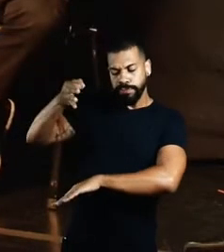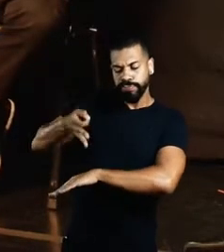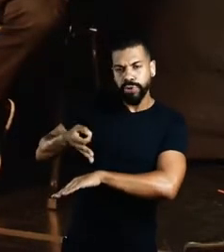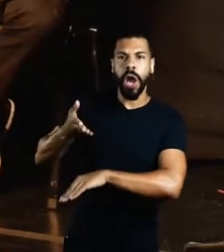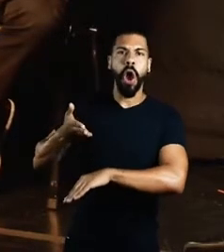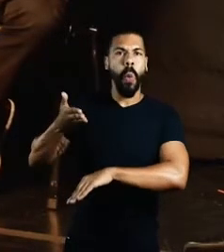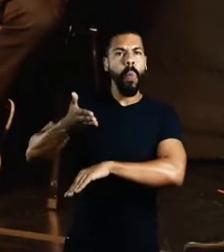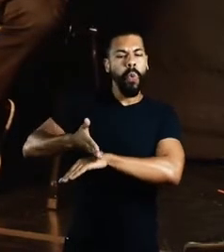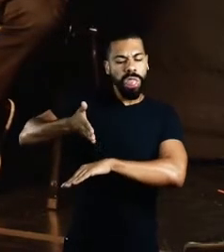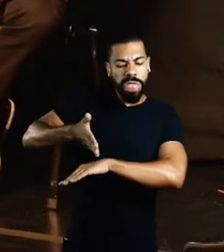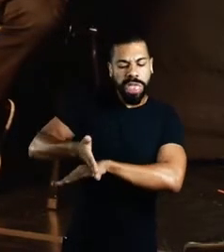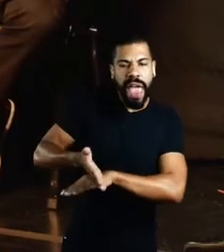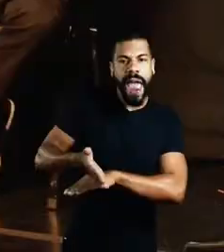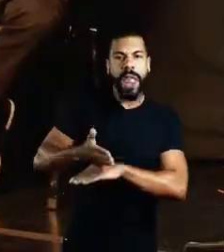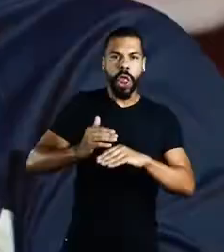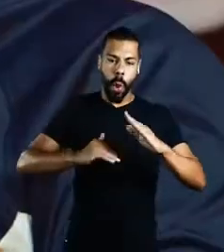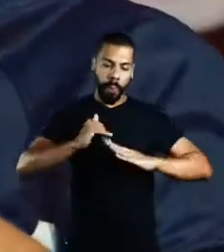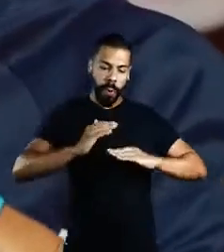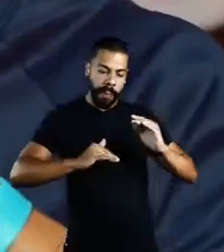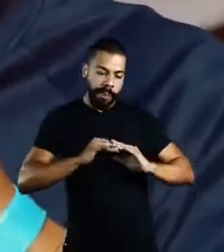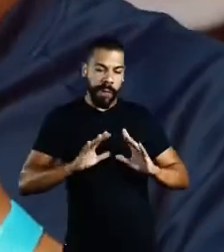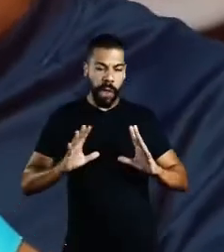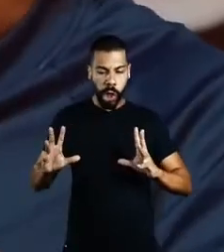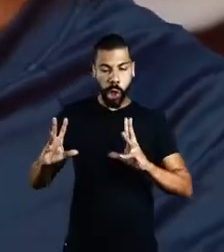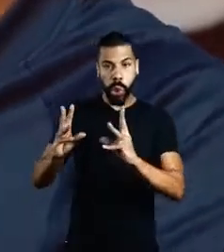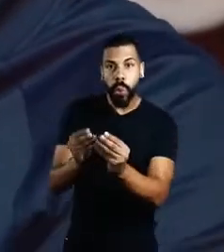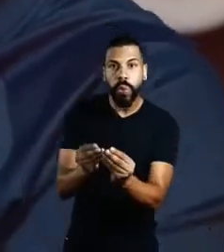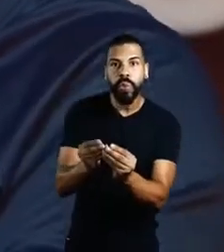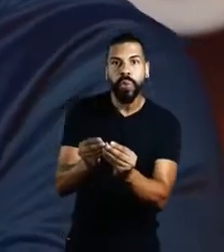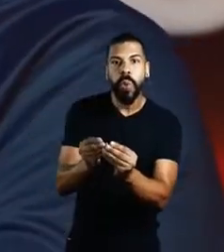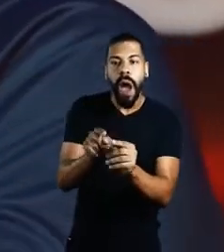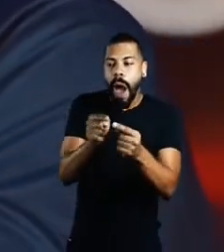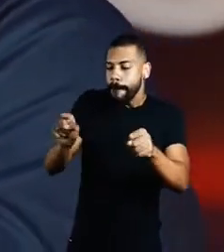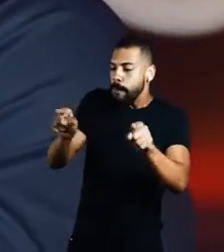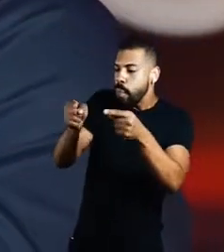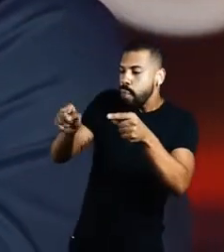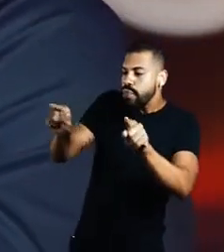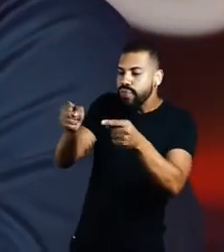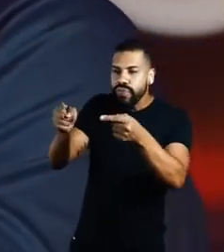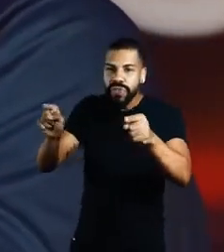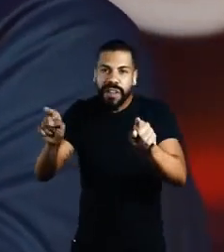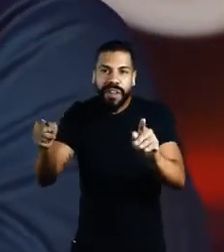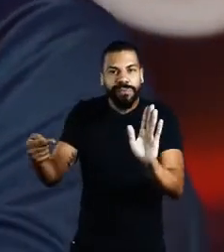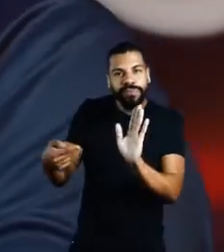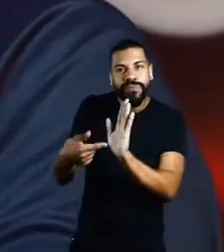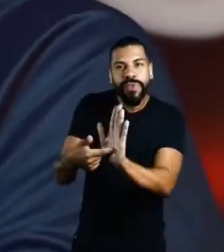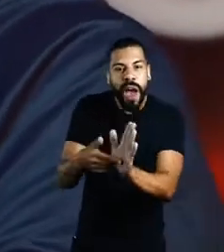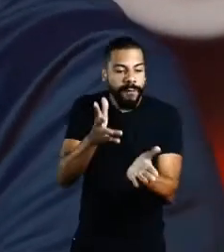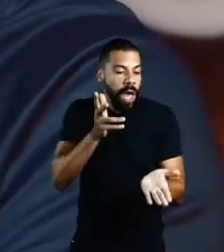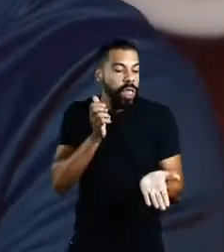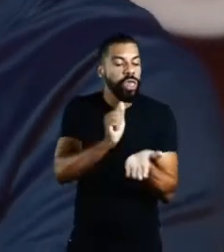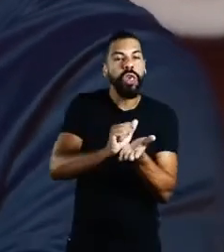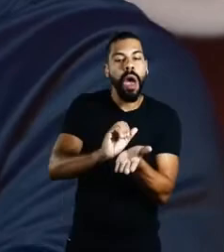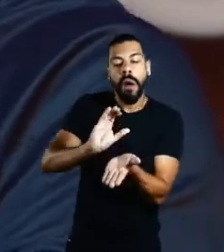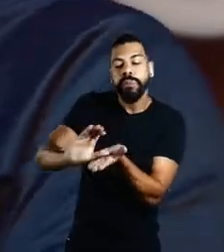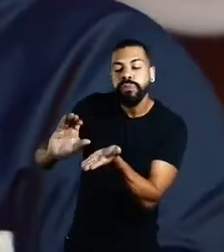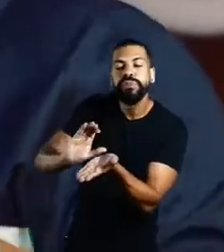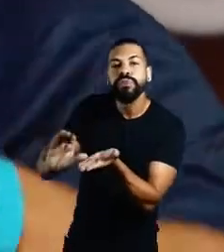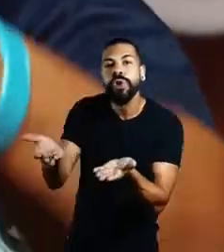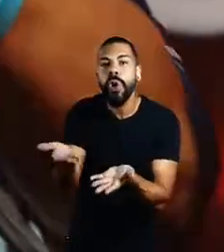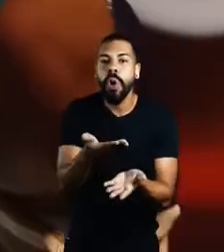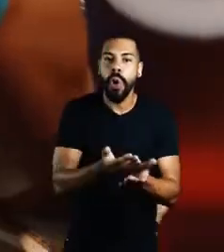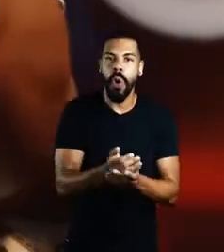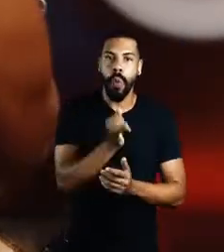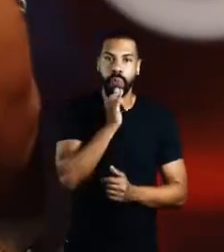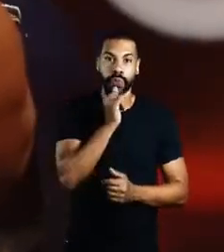na chegada, é no equipamento, é no músico que você vai contratar para executar.